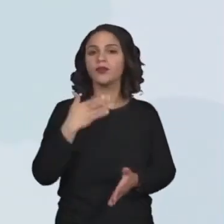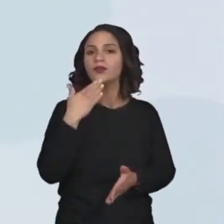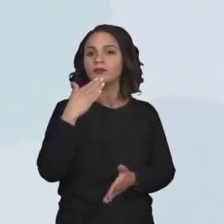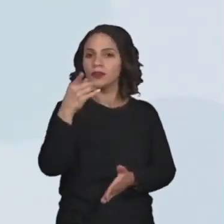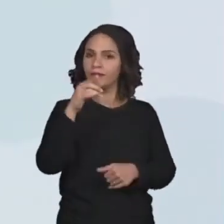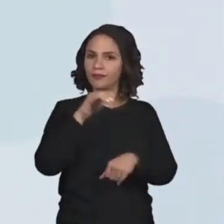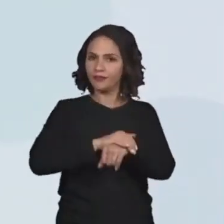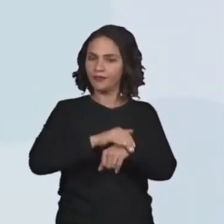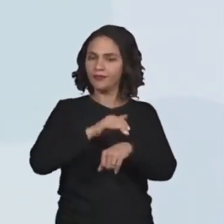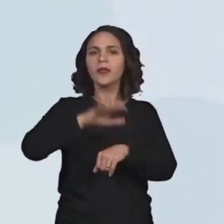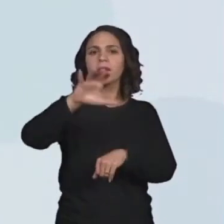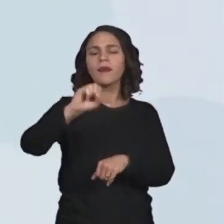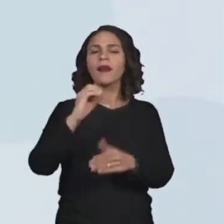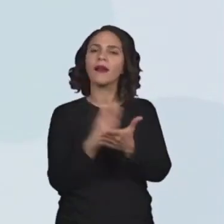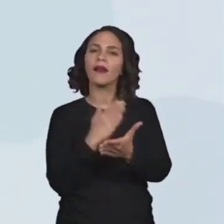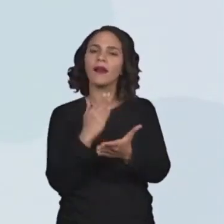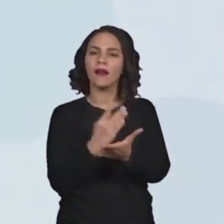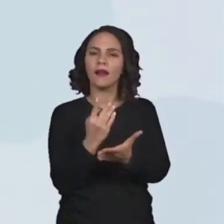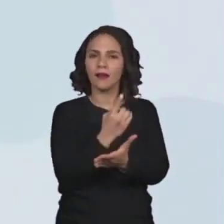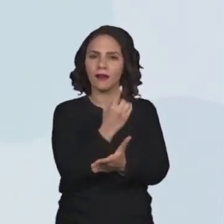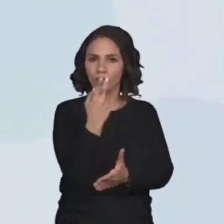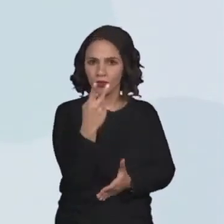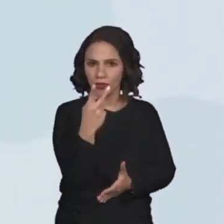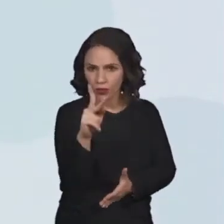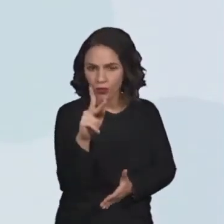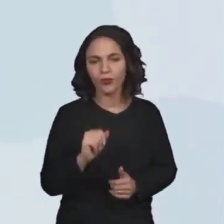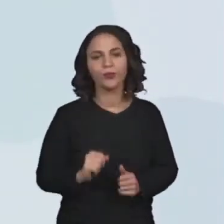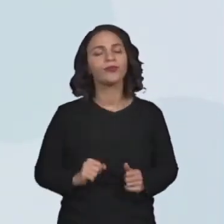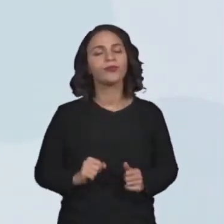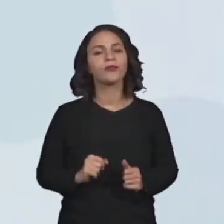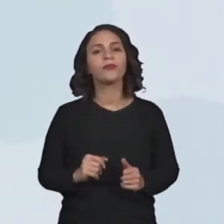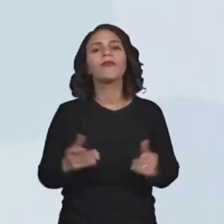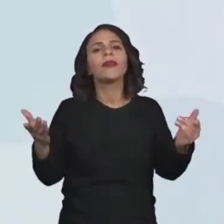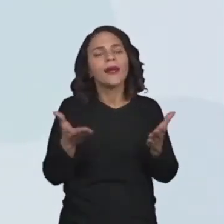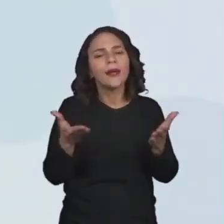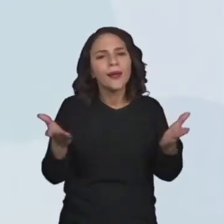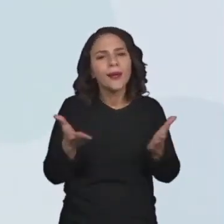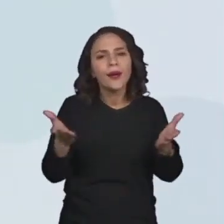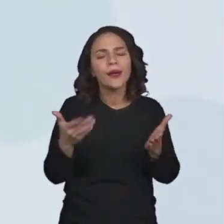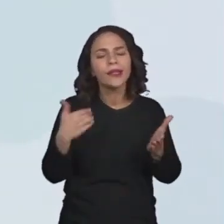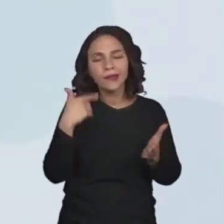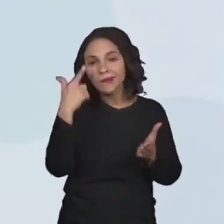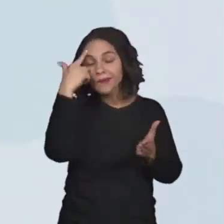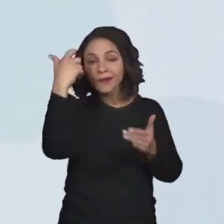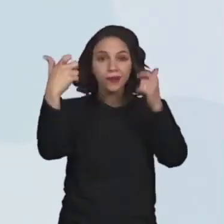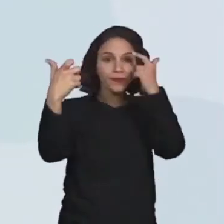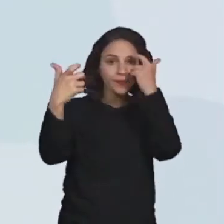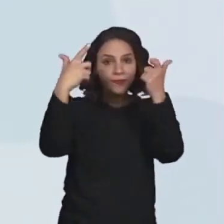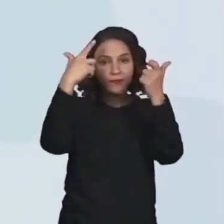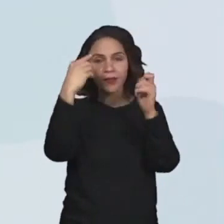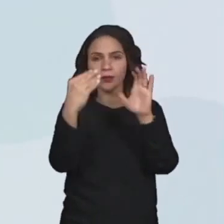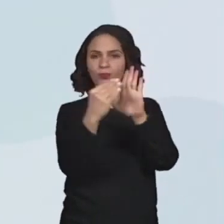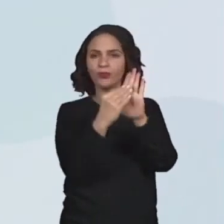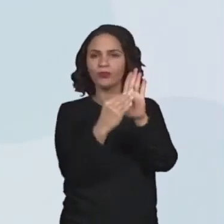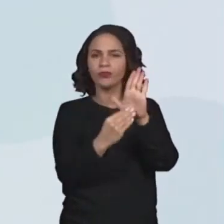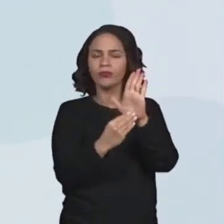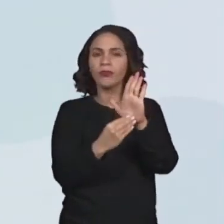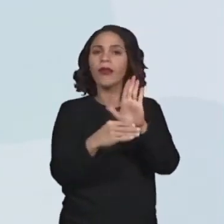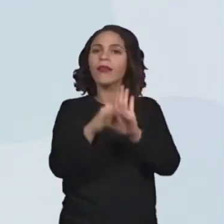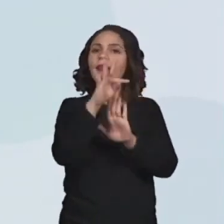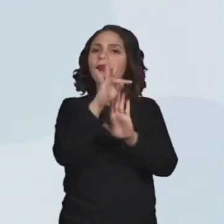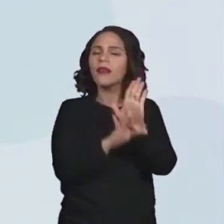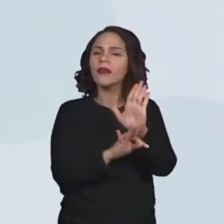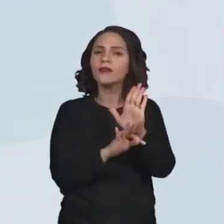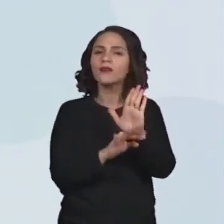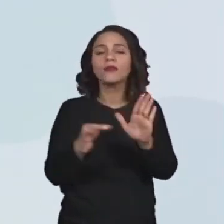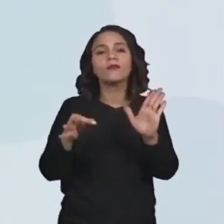agora pegarem o caderno de vocês para a gente colocar as ideias. Vamos pensar num texto de opinião,